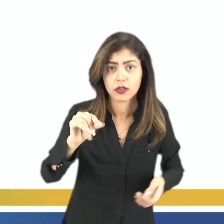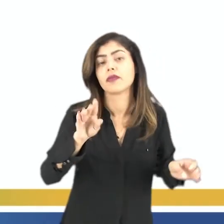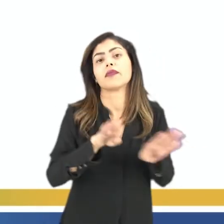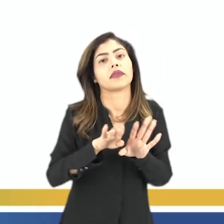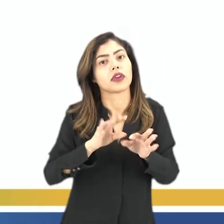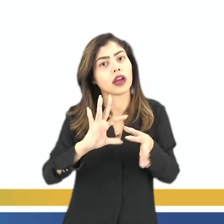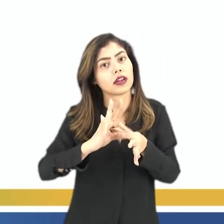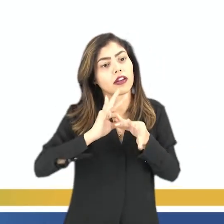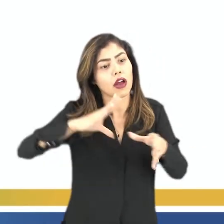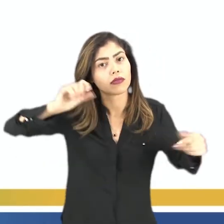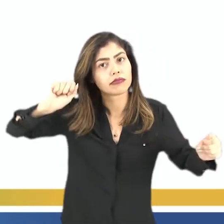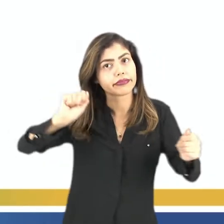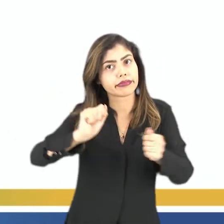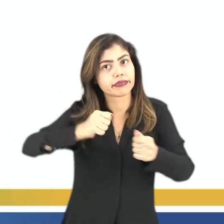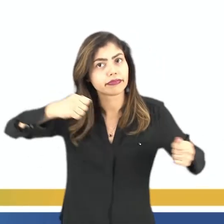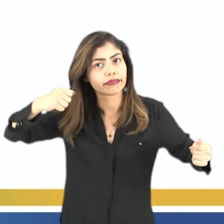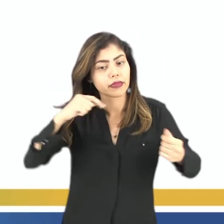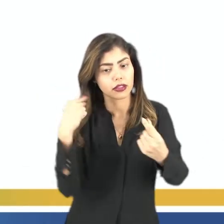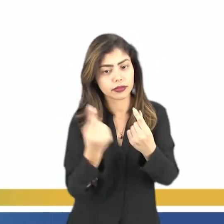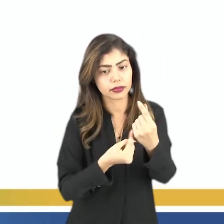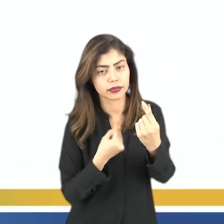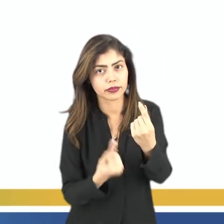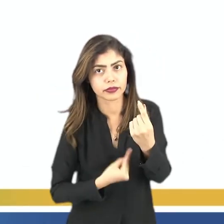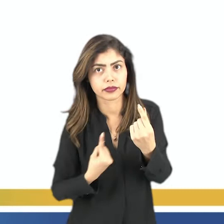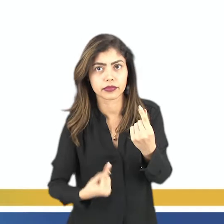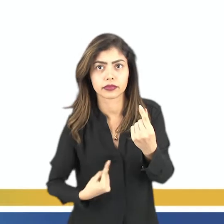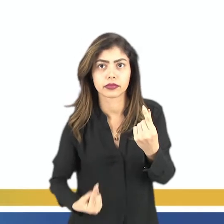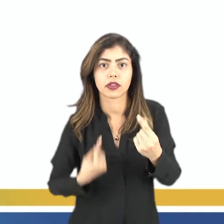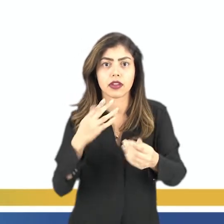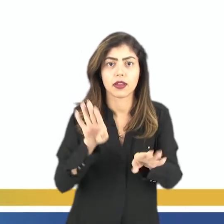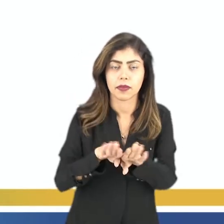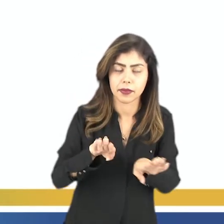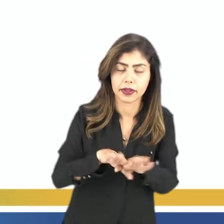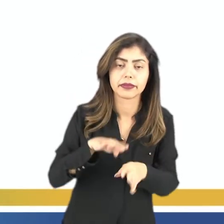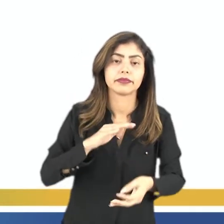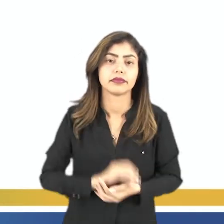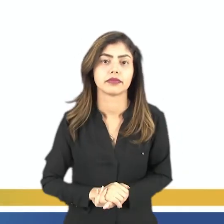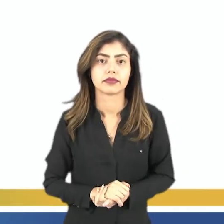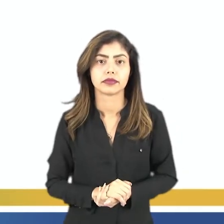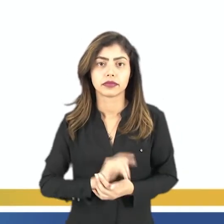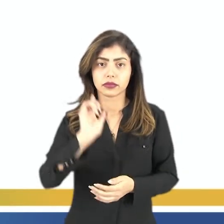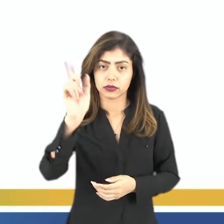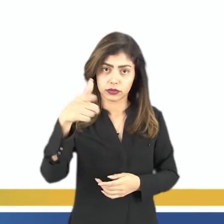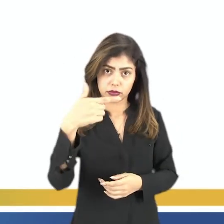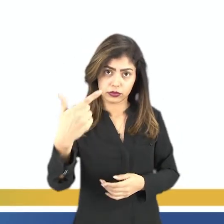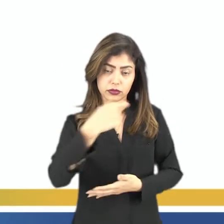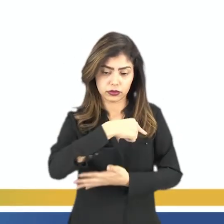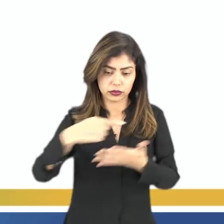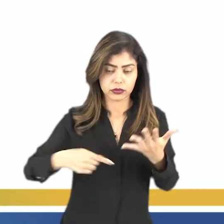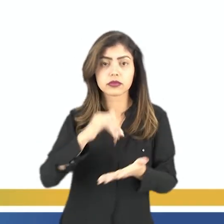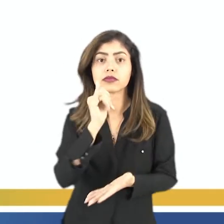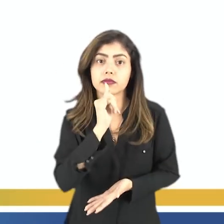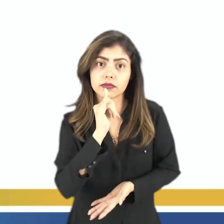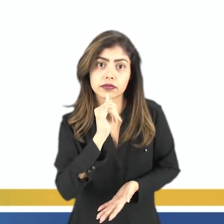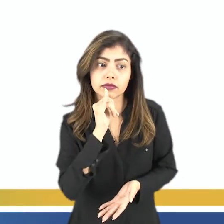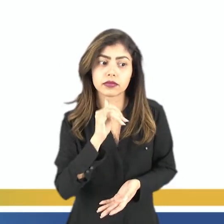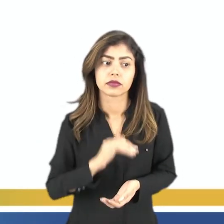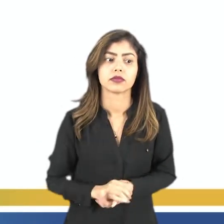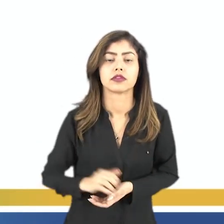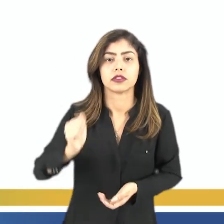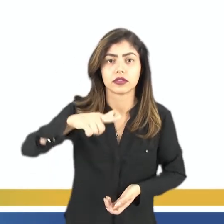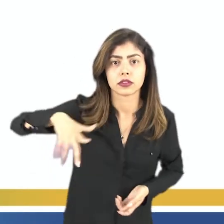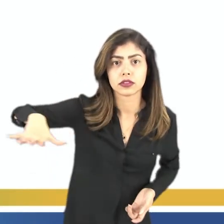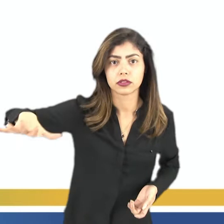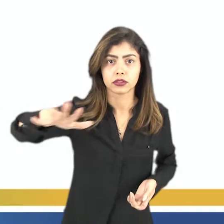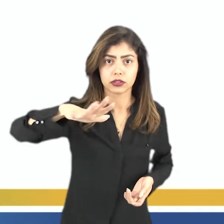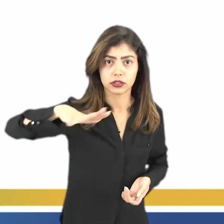uma liga metálica enrolada em algum material para formar uma bobina também, ou outros tipos de exemplo de campo magnético